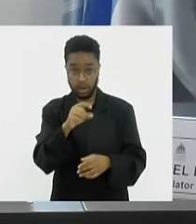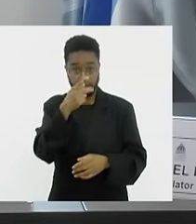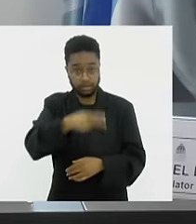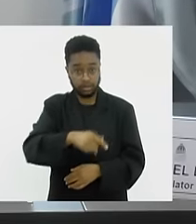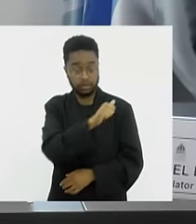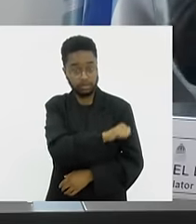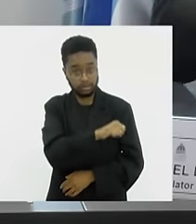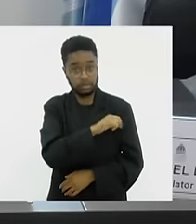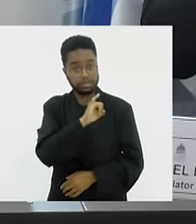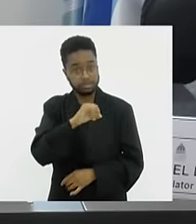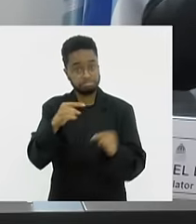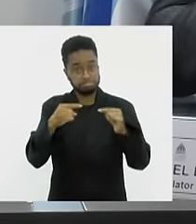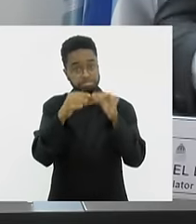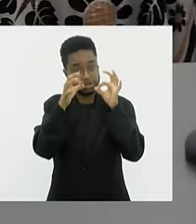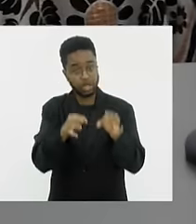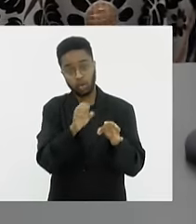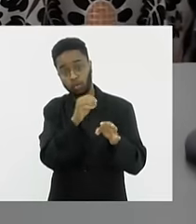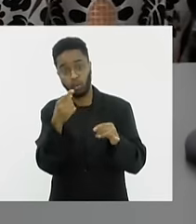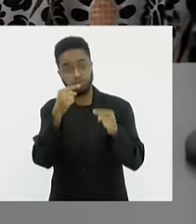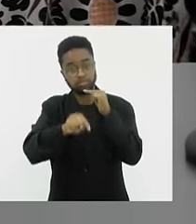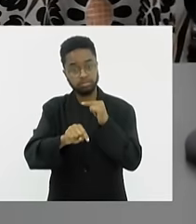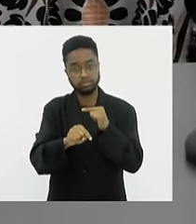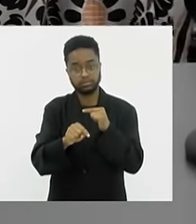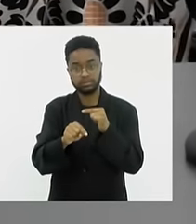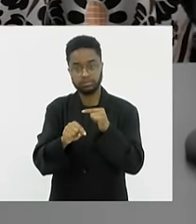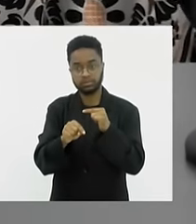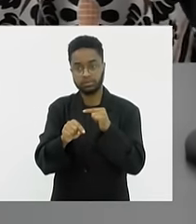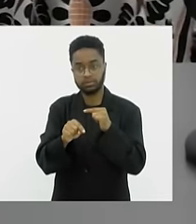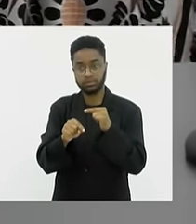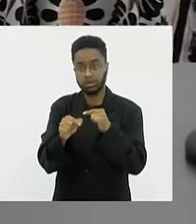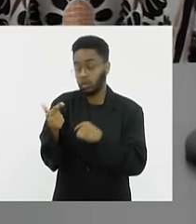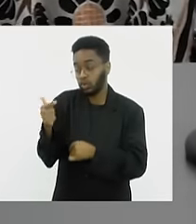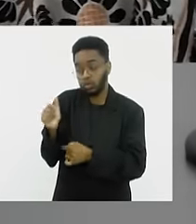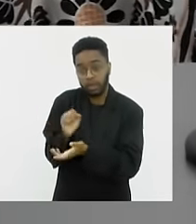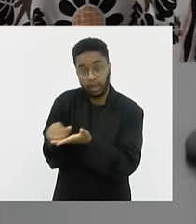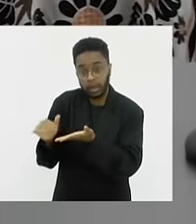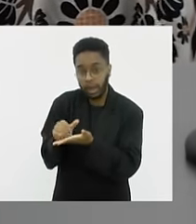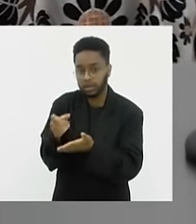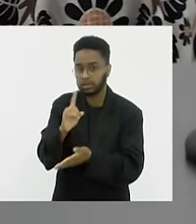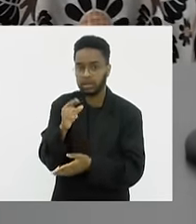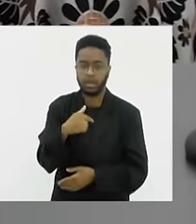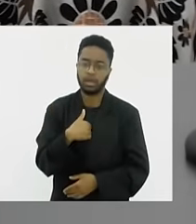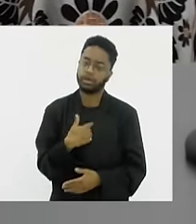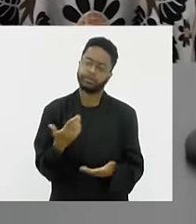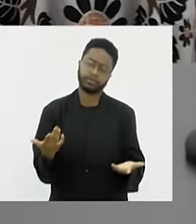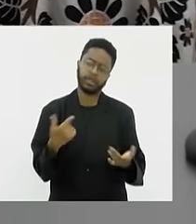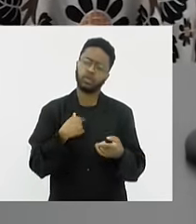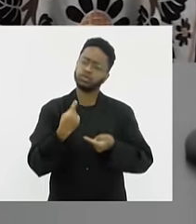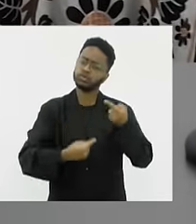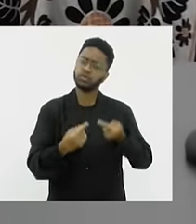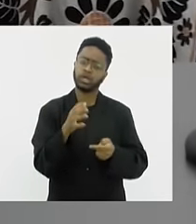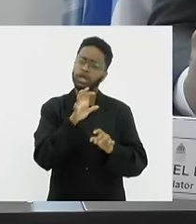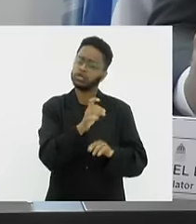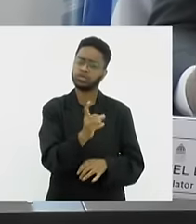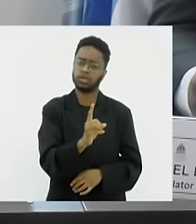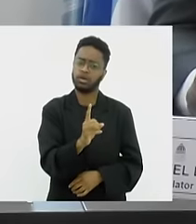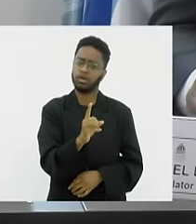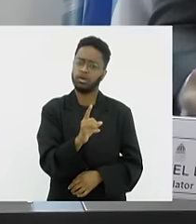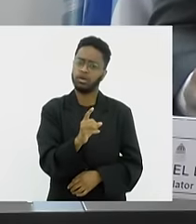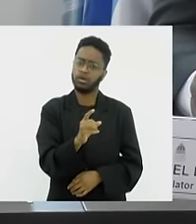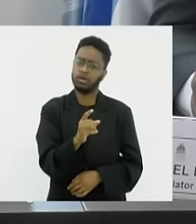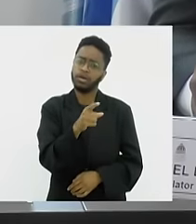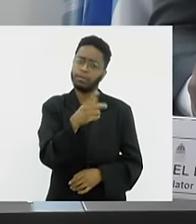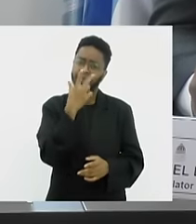estão regulares ou irregulares, é simples? Não existe custo, deputado. Só reafirmando. Não, a gente não vai entrar nessa discussão, presidente, que aí o senhor está subestimando